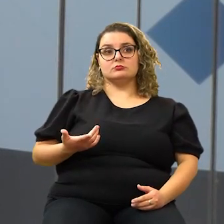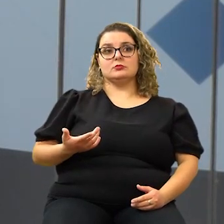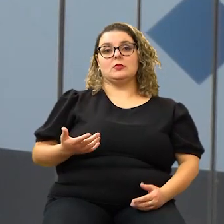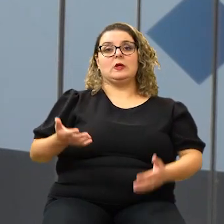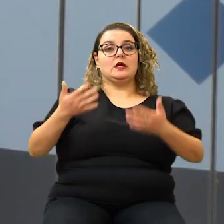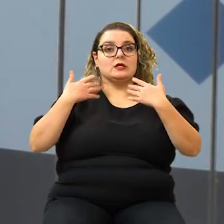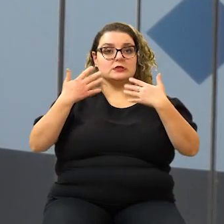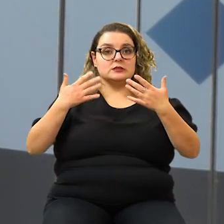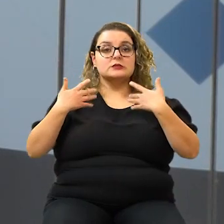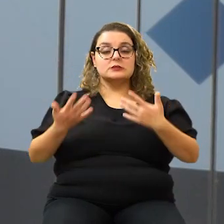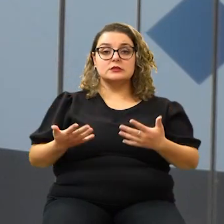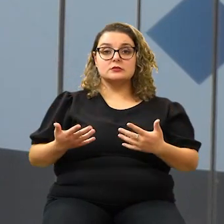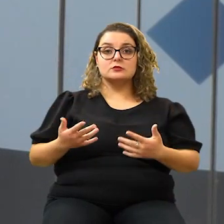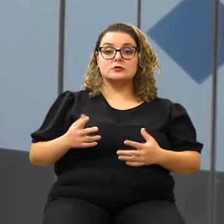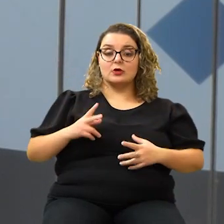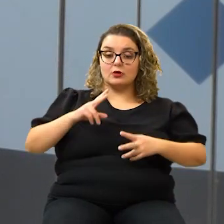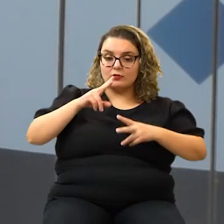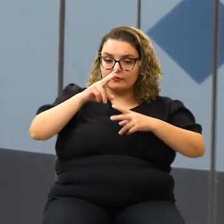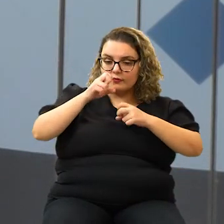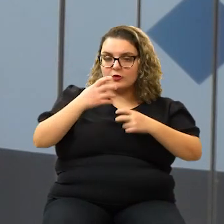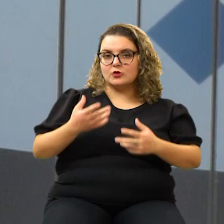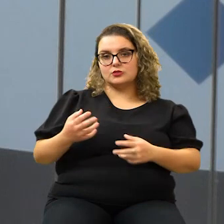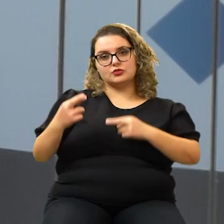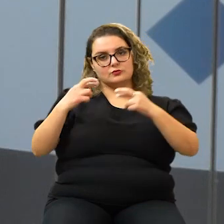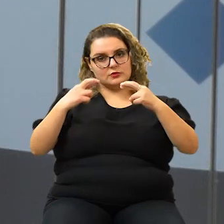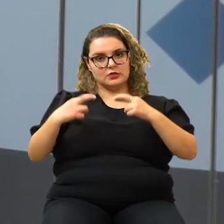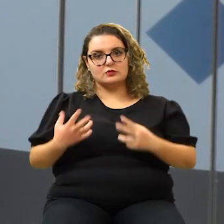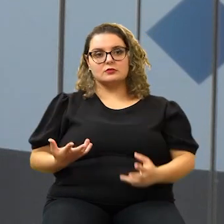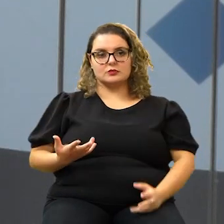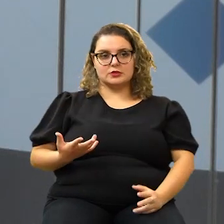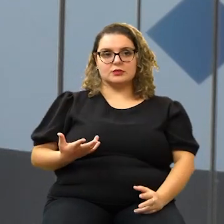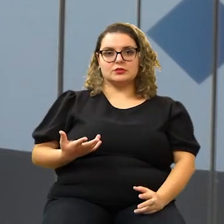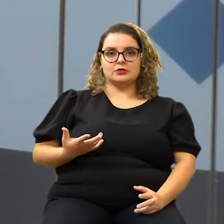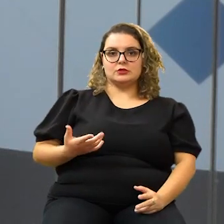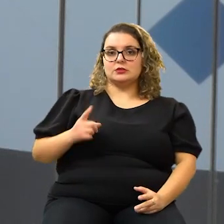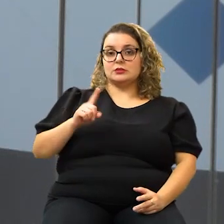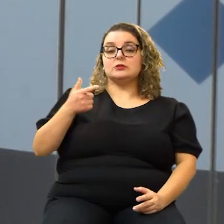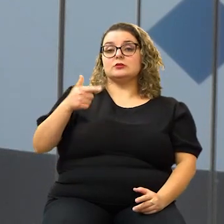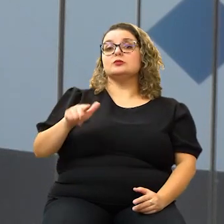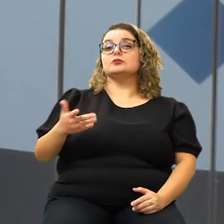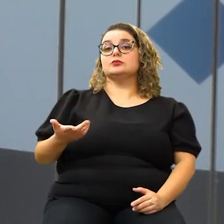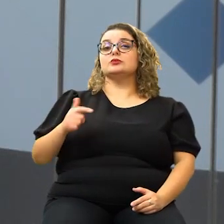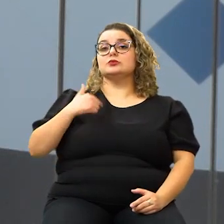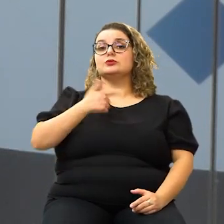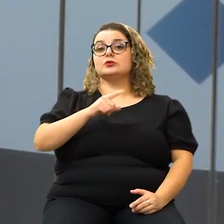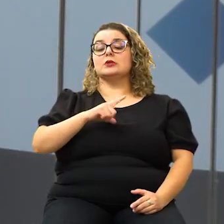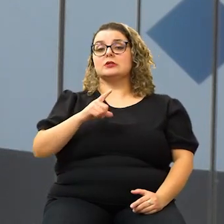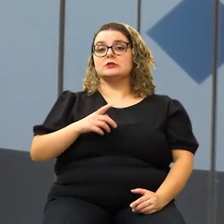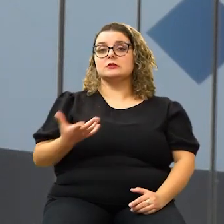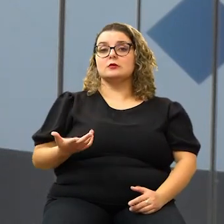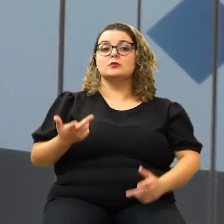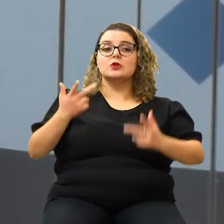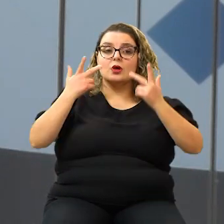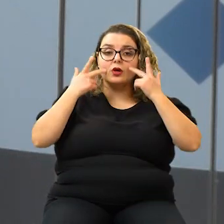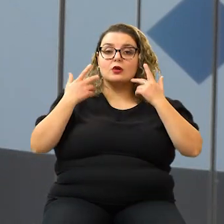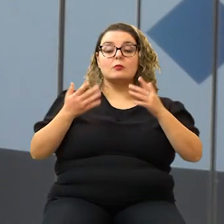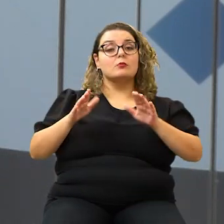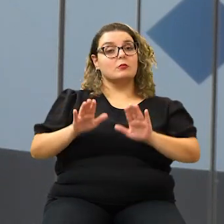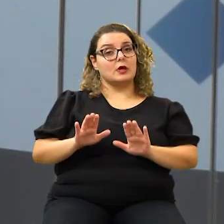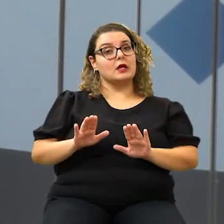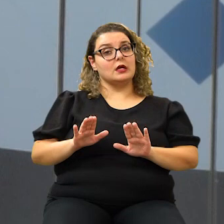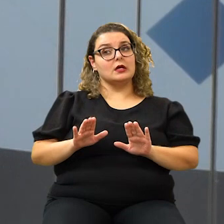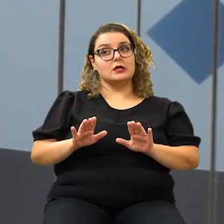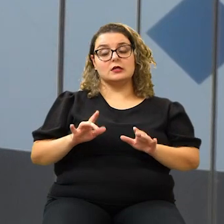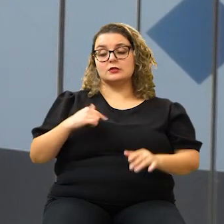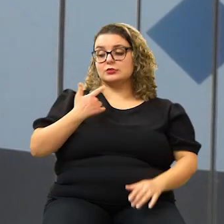tão intenso que a gente vem verificando, que ele não continue, né? Que a gente tenha uma situação mais de normalidade. Mas a gente